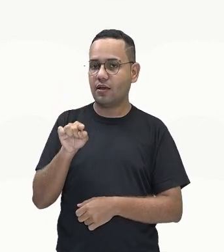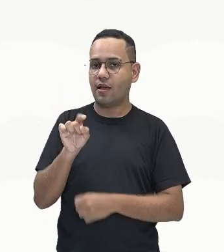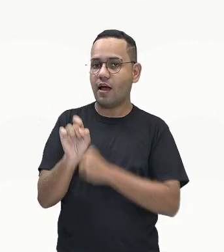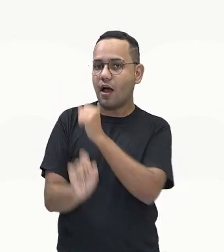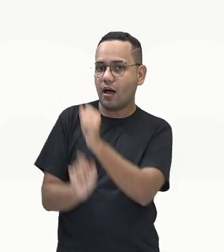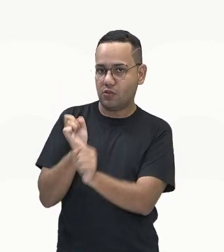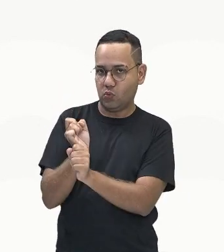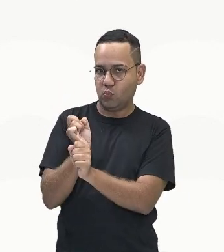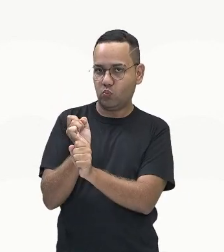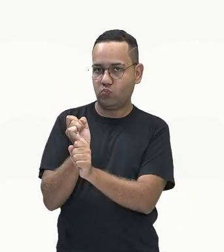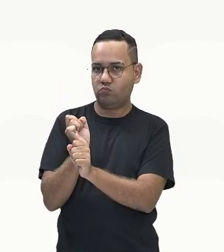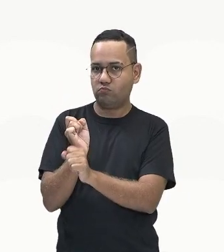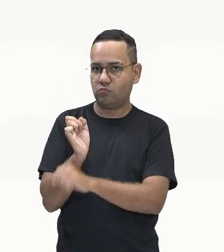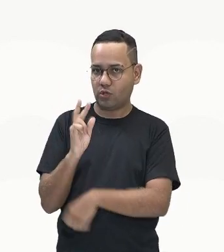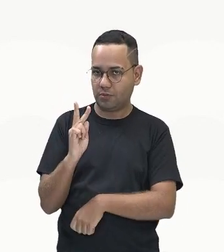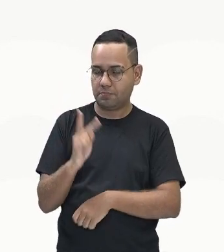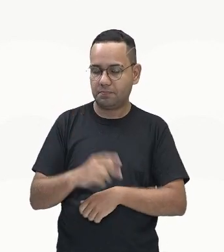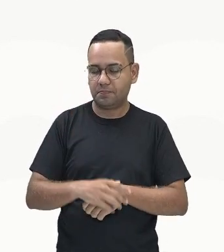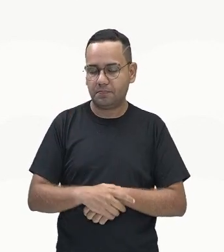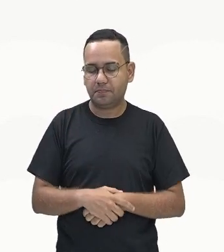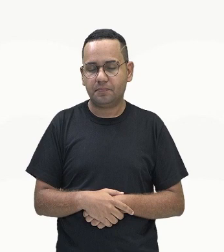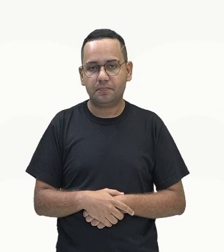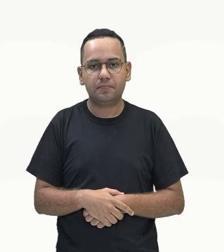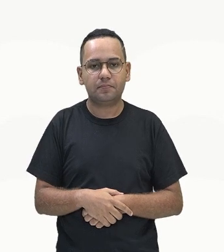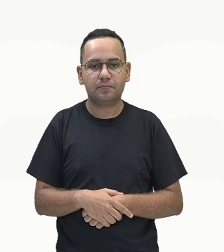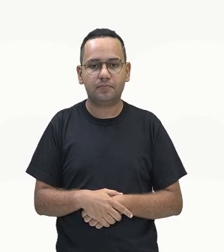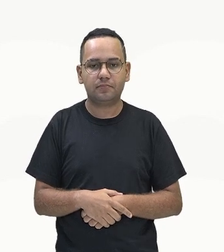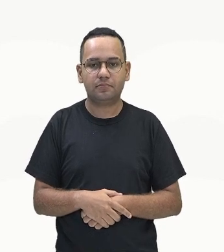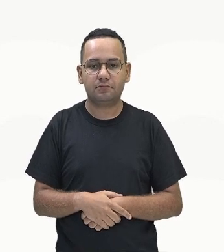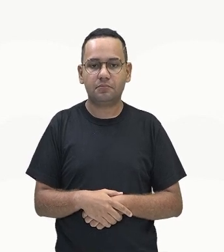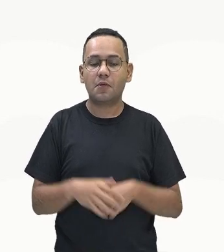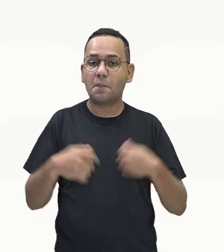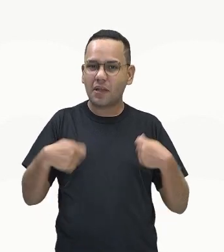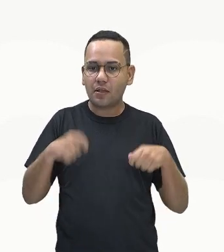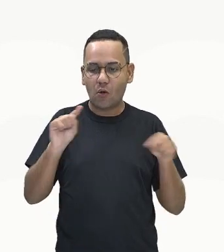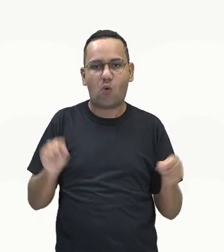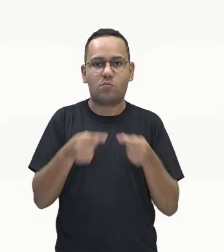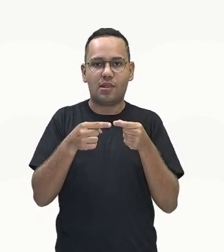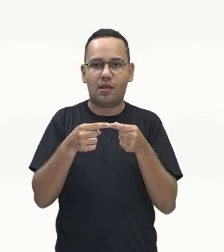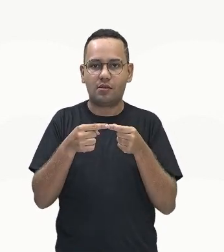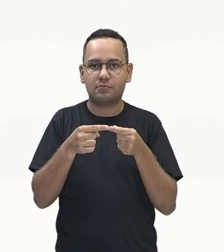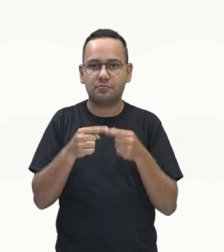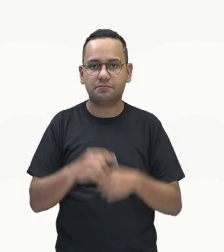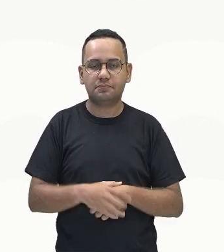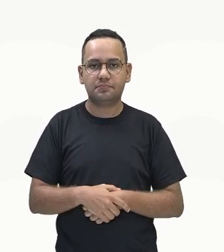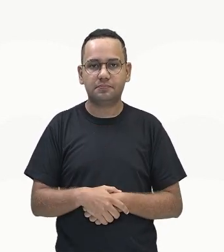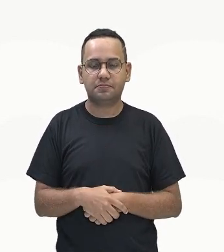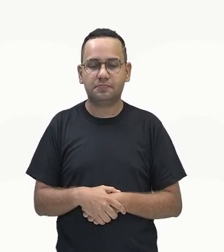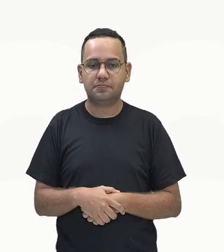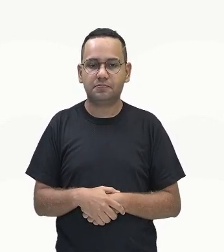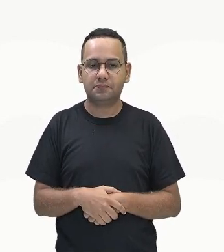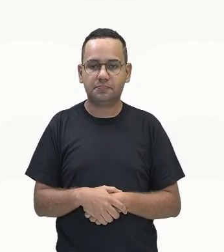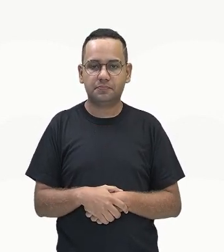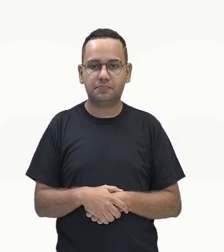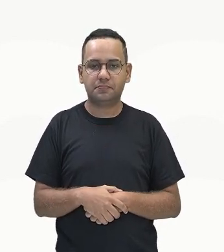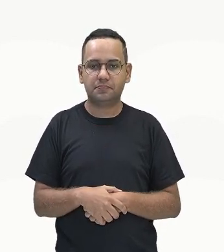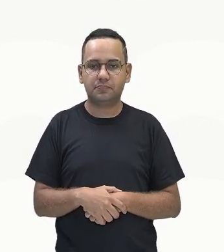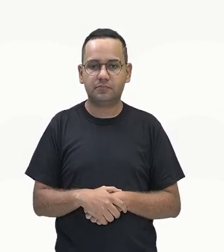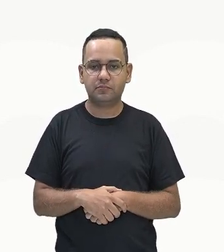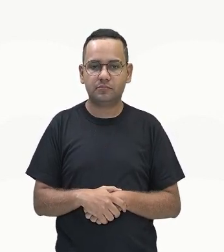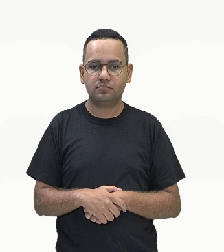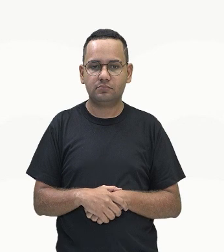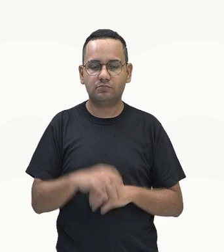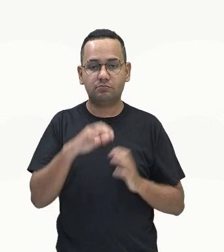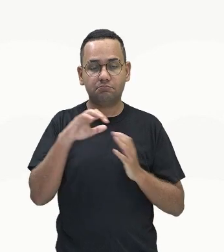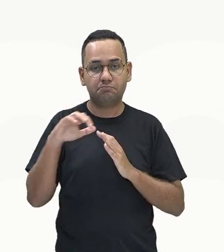30% ao ano, tá? Então, eles têm que estar aí em sincronia, tá? Olha só a pergunta, então, que nós